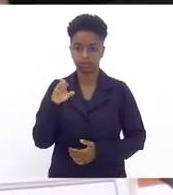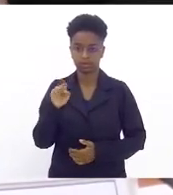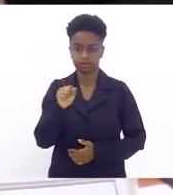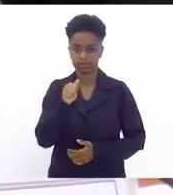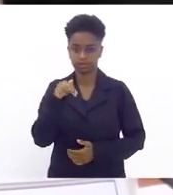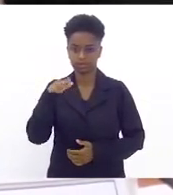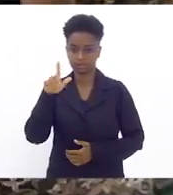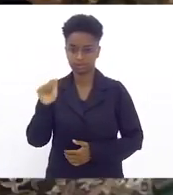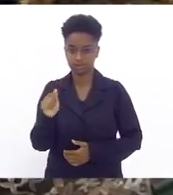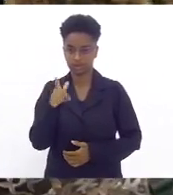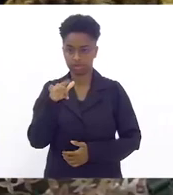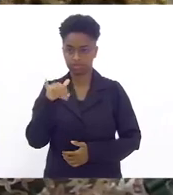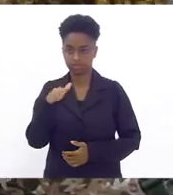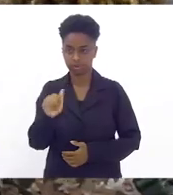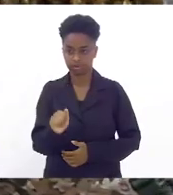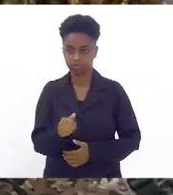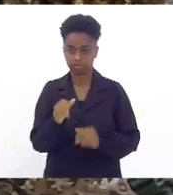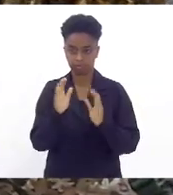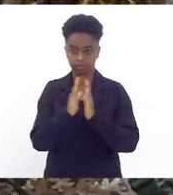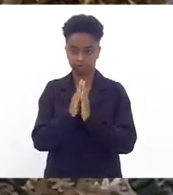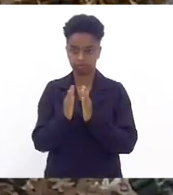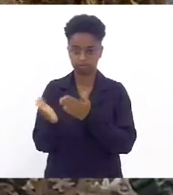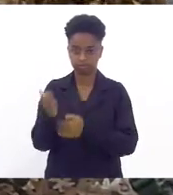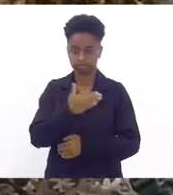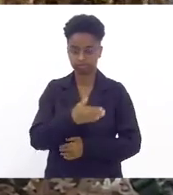tá escrito aqui por favor